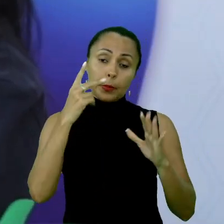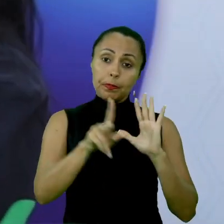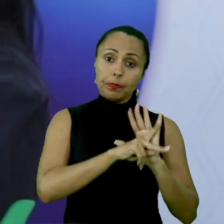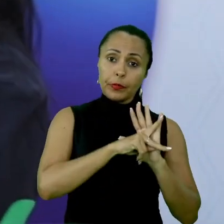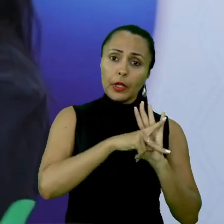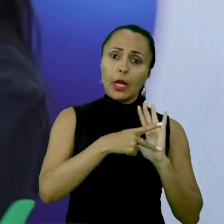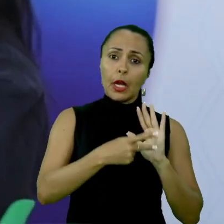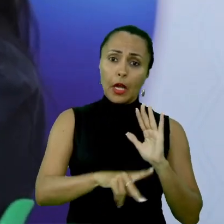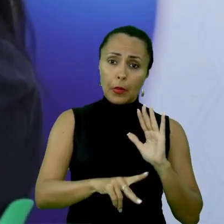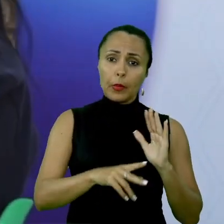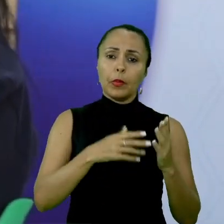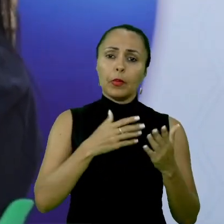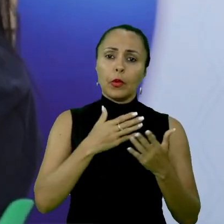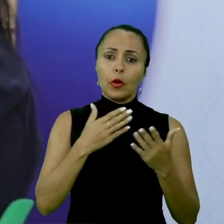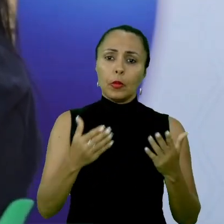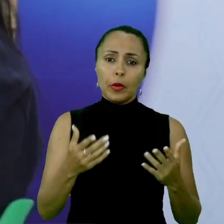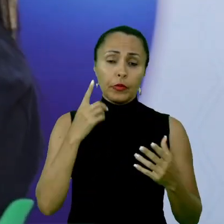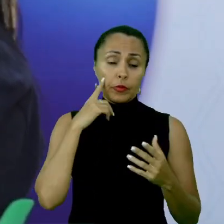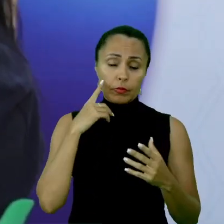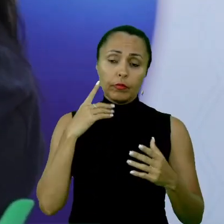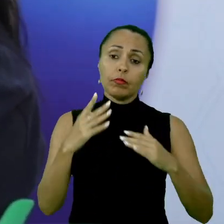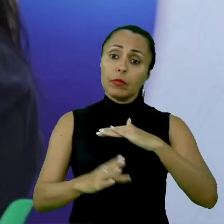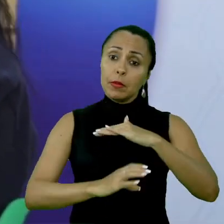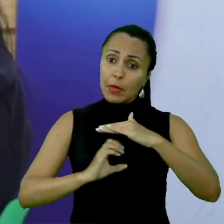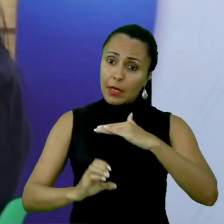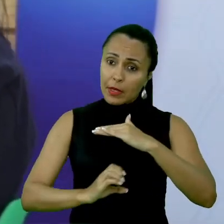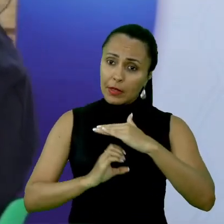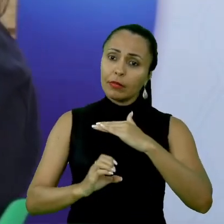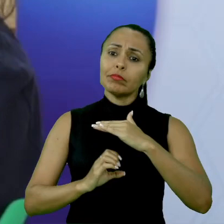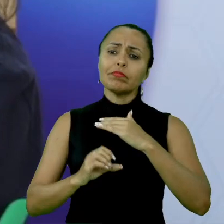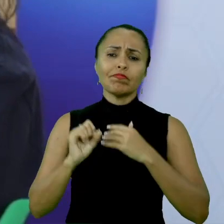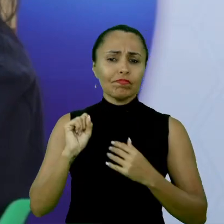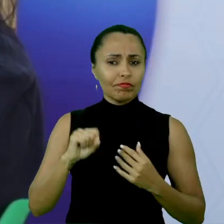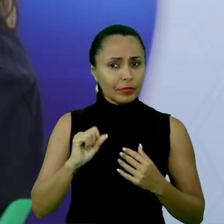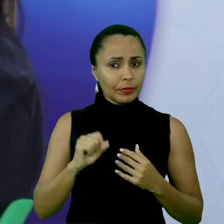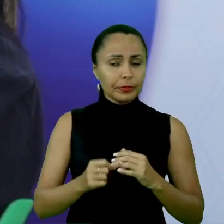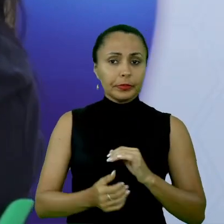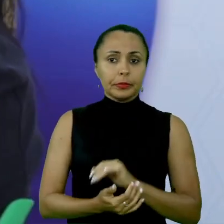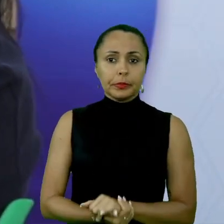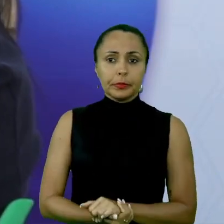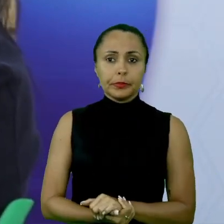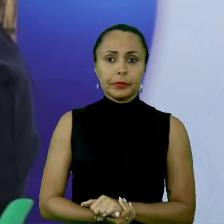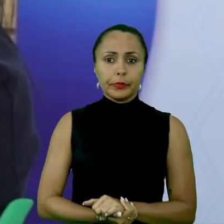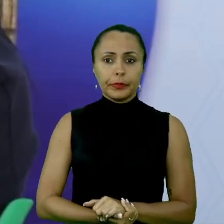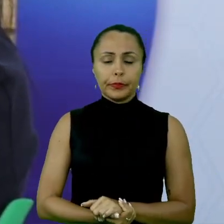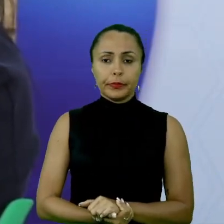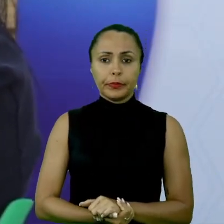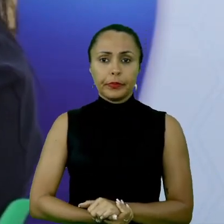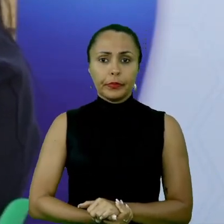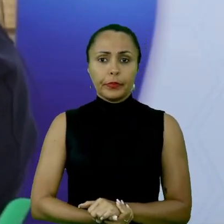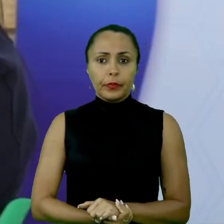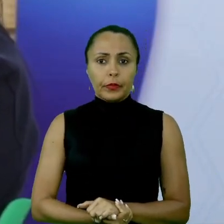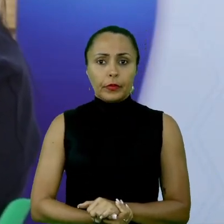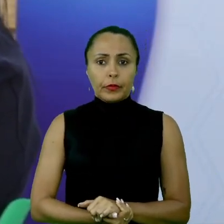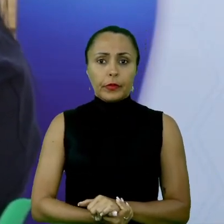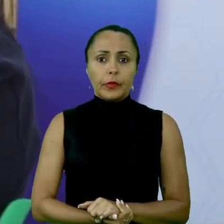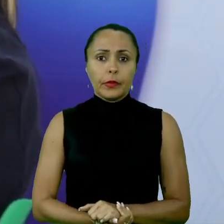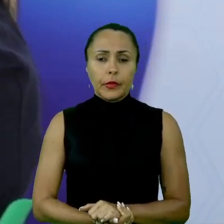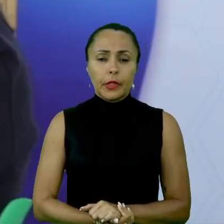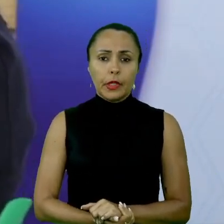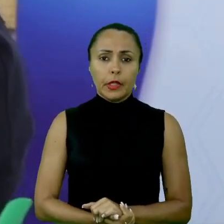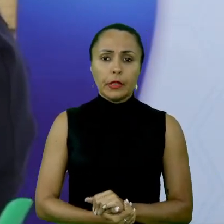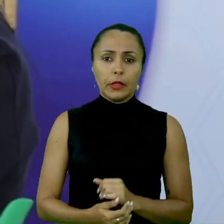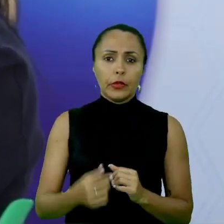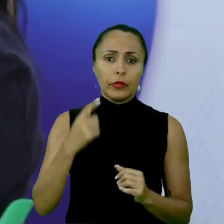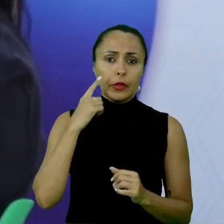virou uma empresa. Né? Não, e a arte, como ela vira um bem, não é para